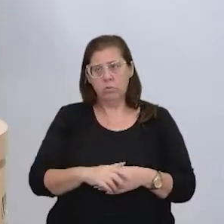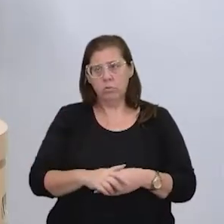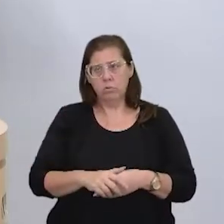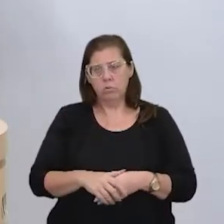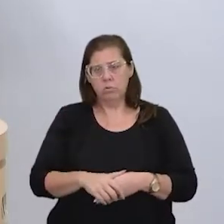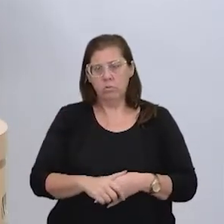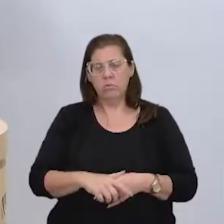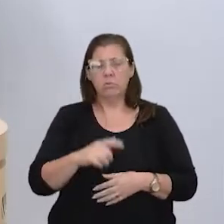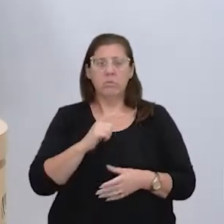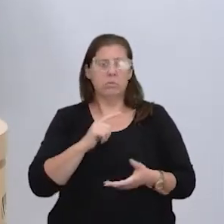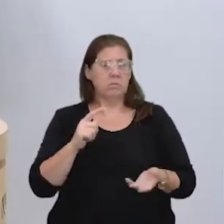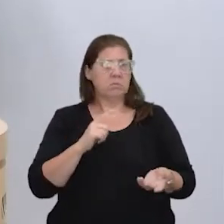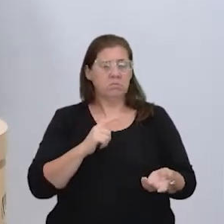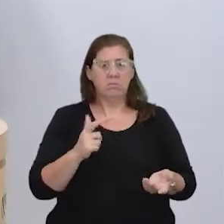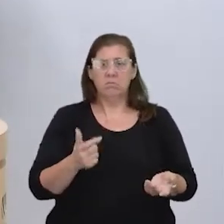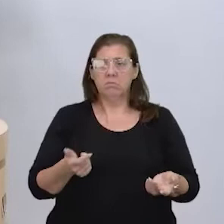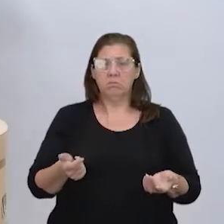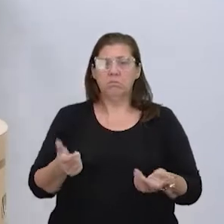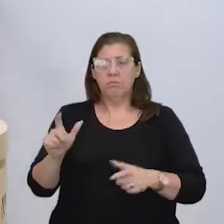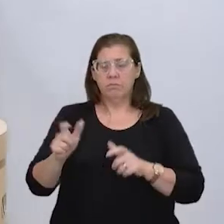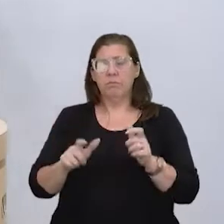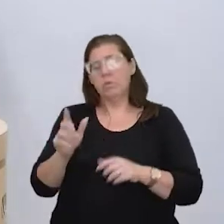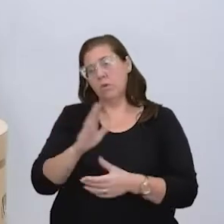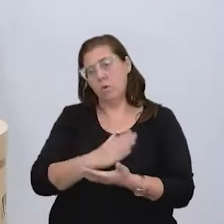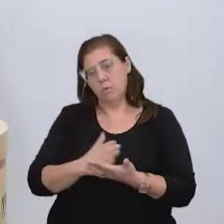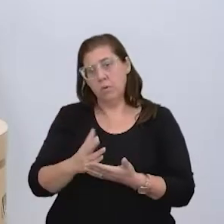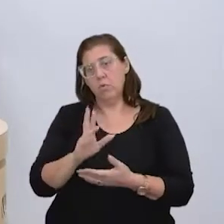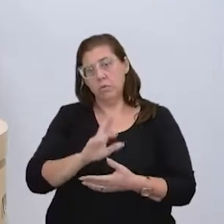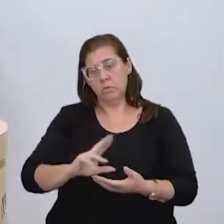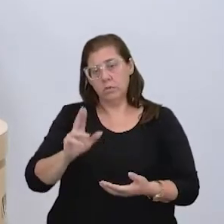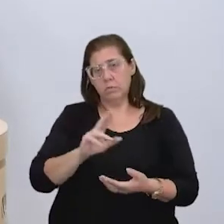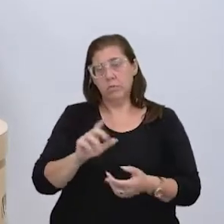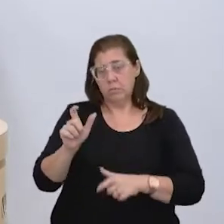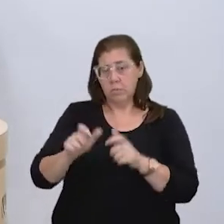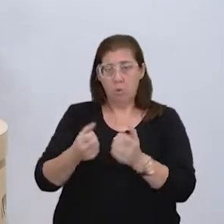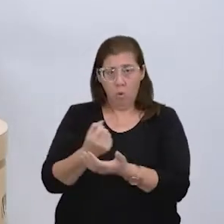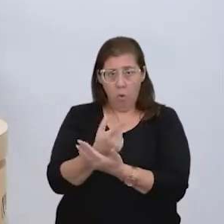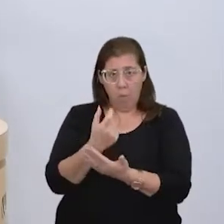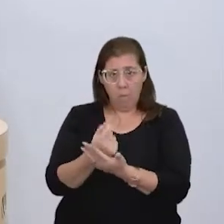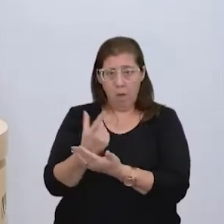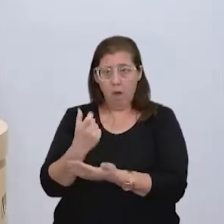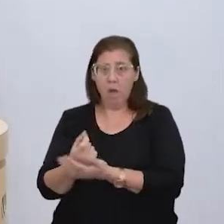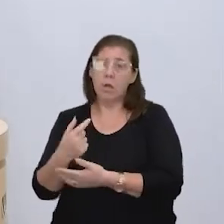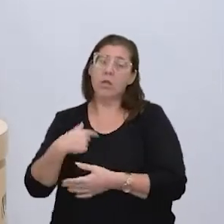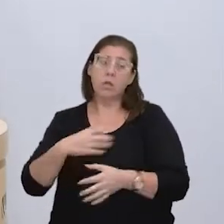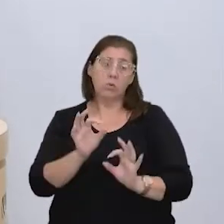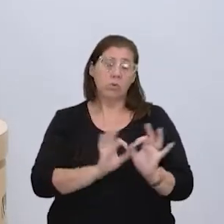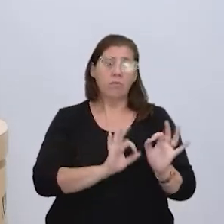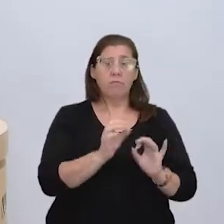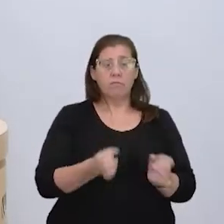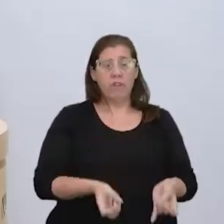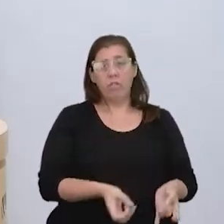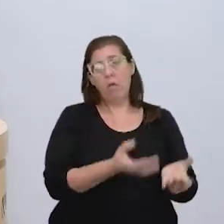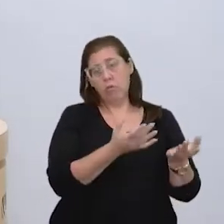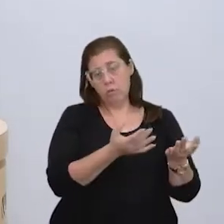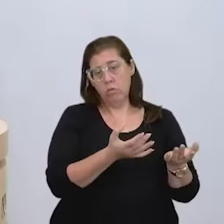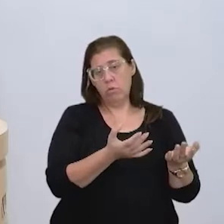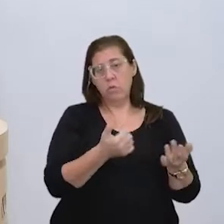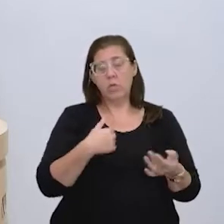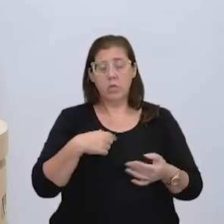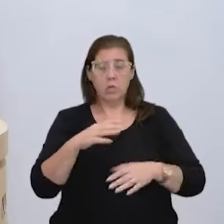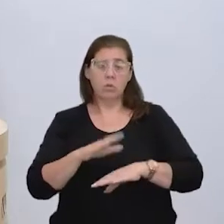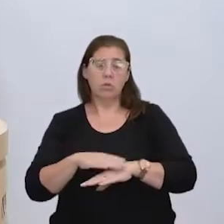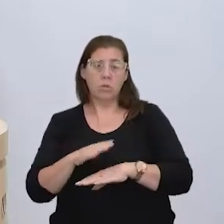se enraizar dentro das pessoas para que elas consumam esses produtos que eu estou ofertando no mercado. E eu